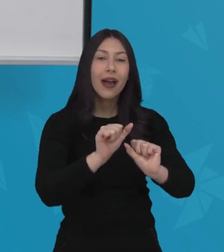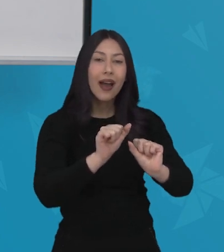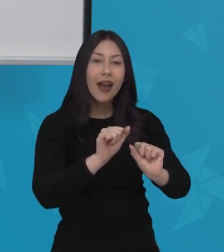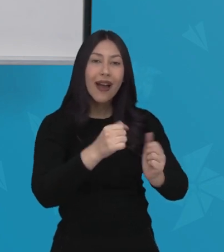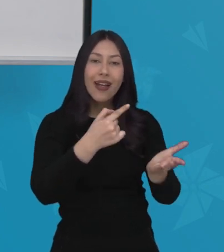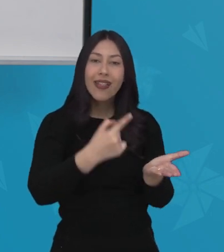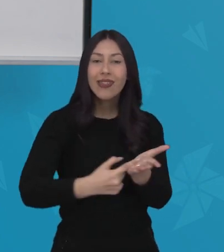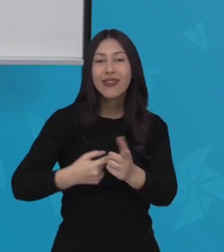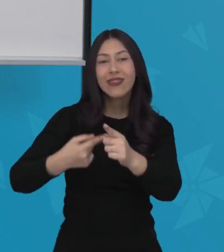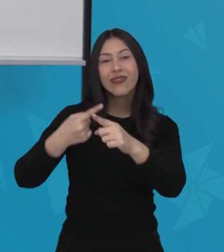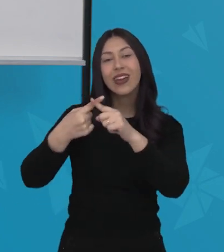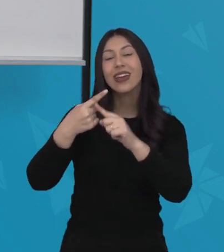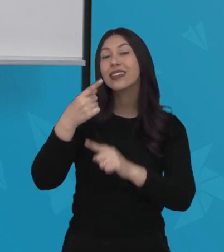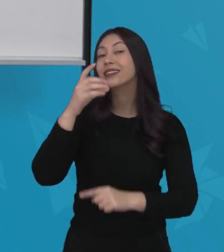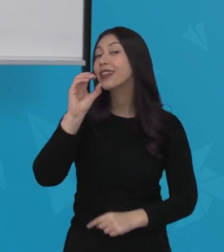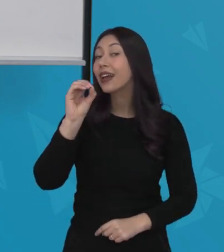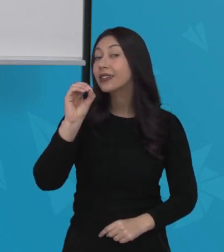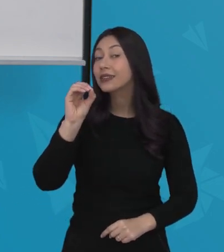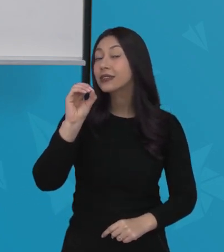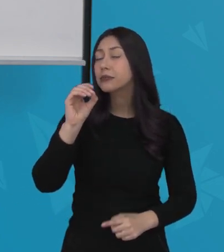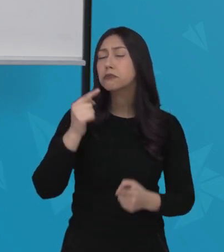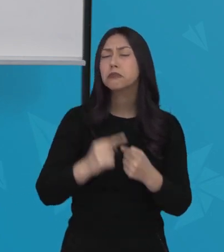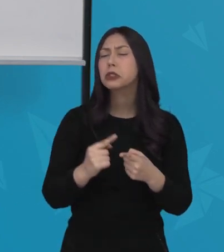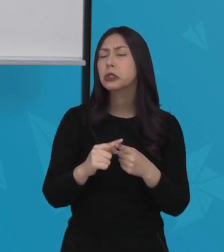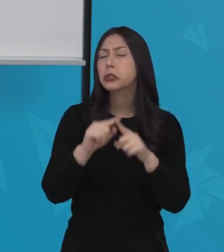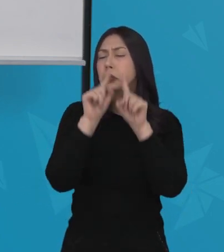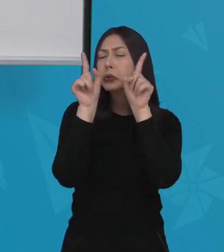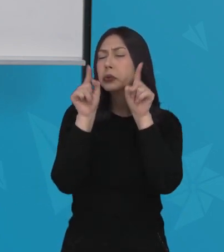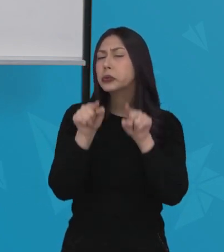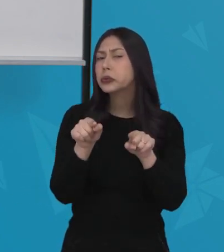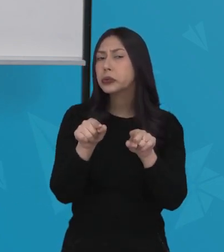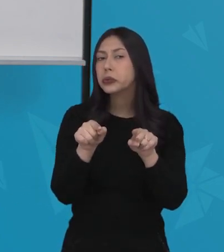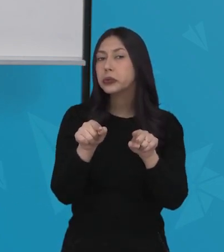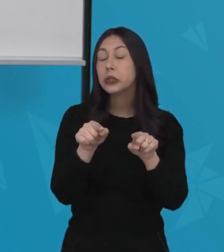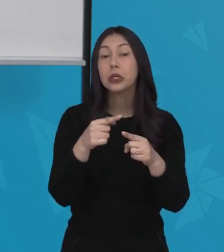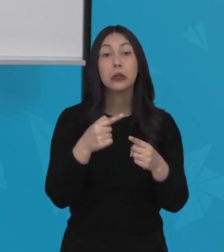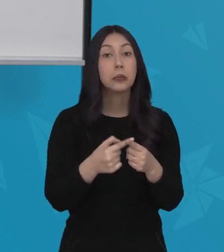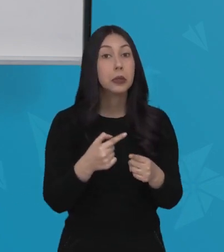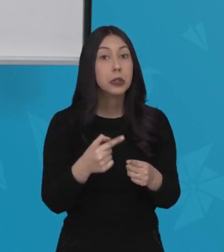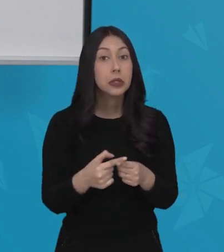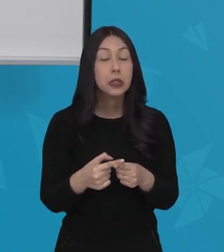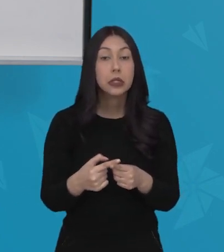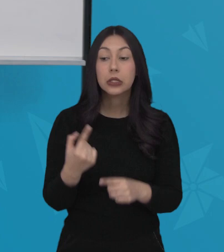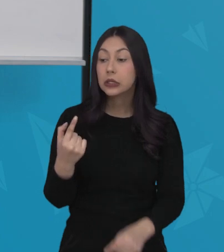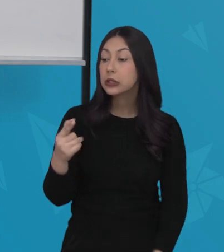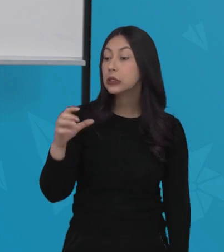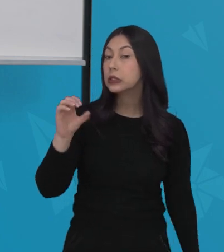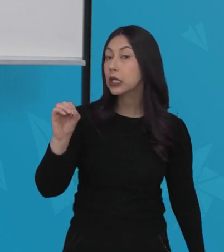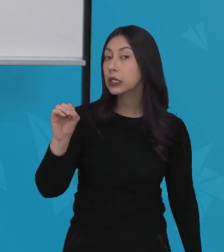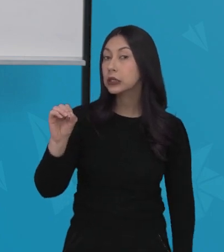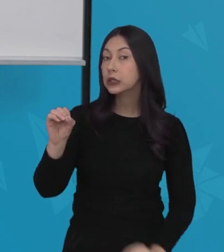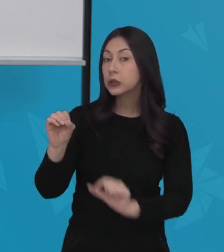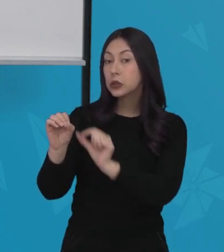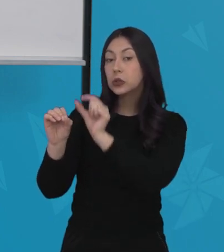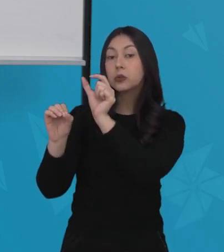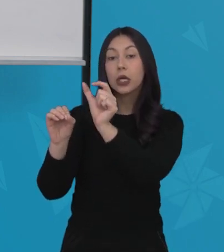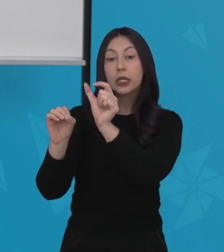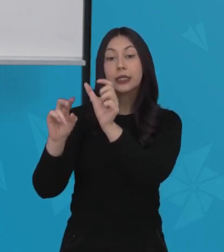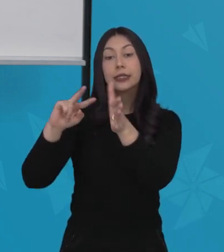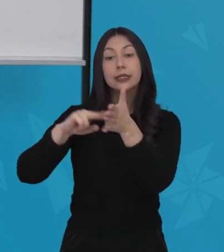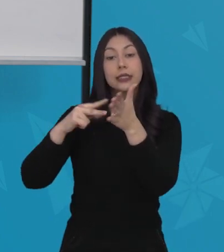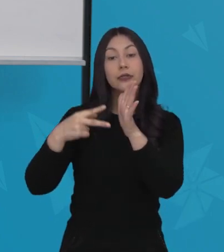uma potência de base 10. E por que isso justamente? Porque a potência de base 10 que a gente tem aqui é o número